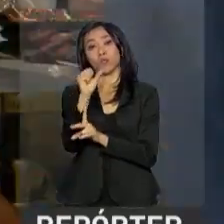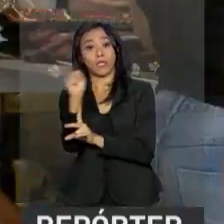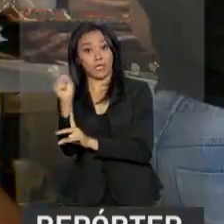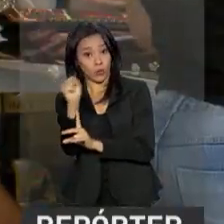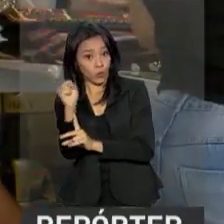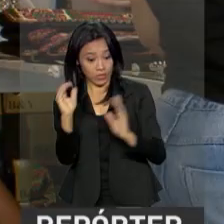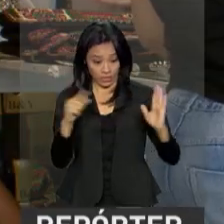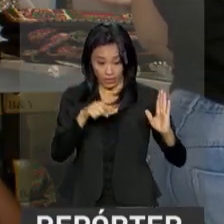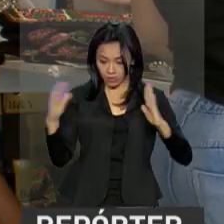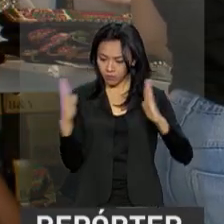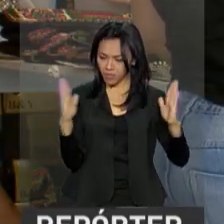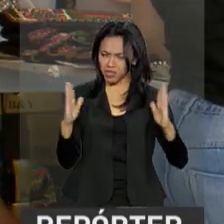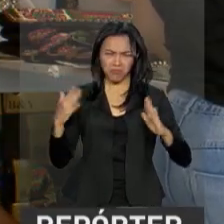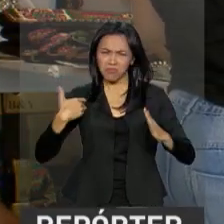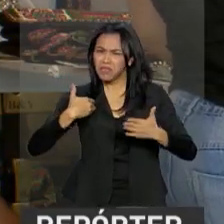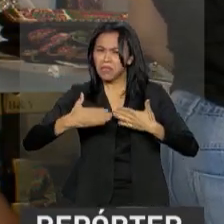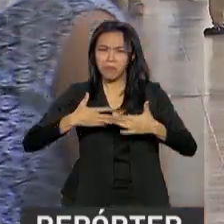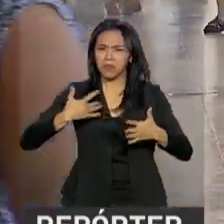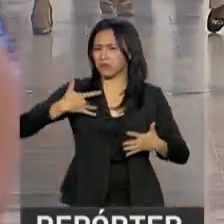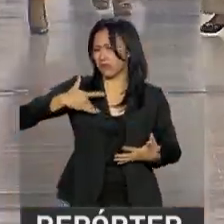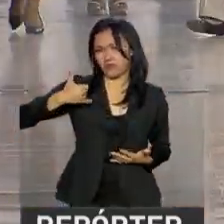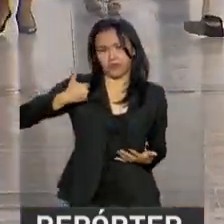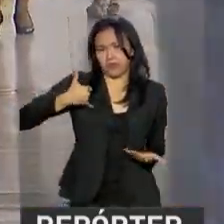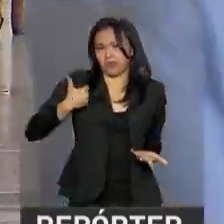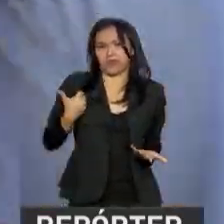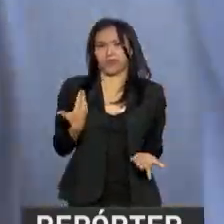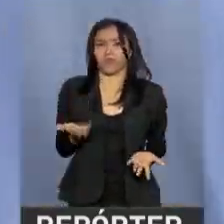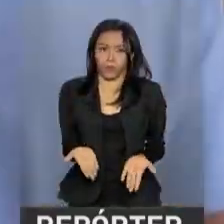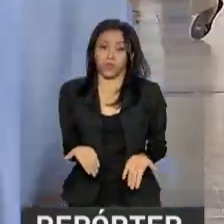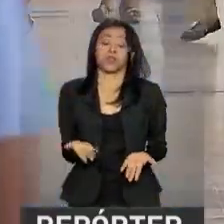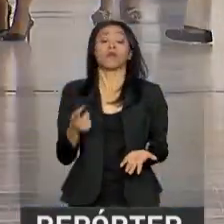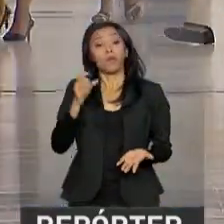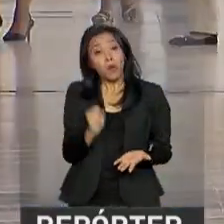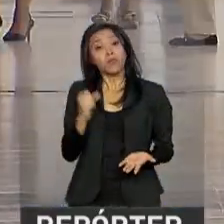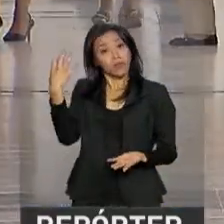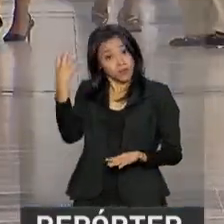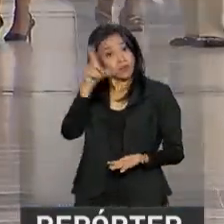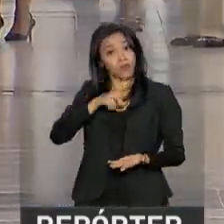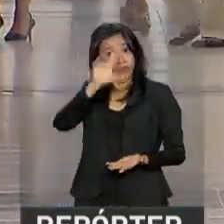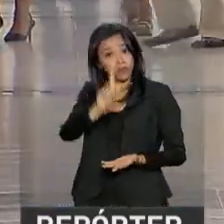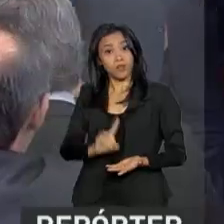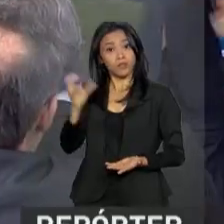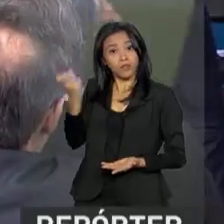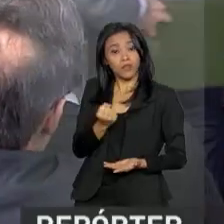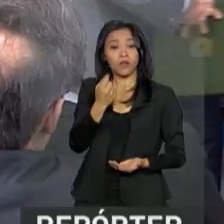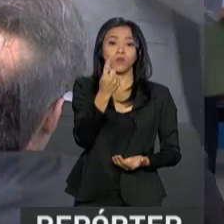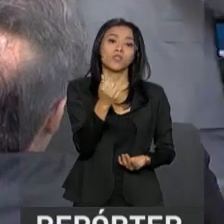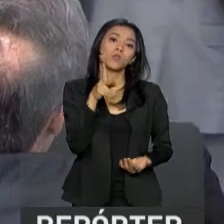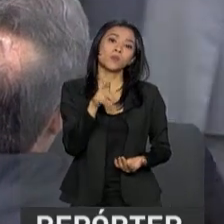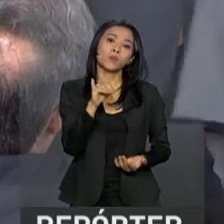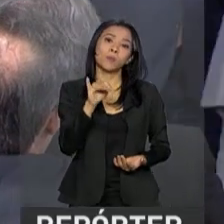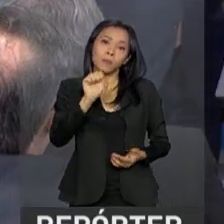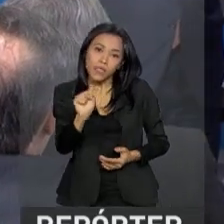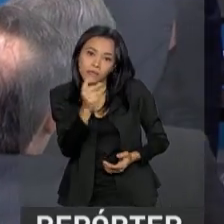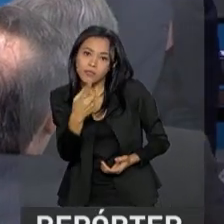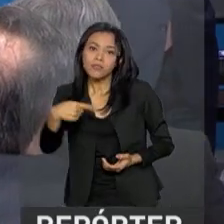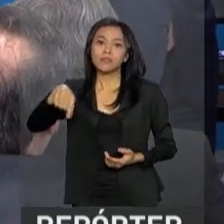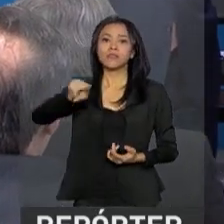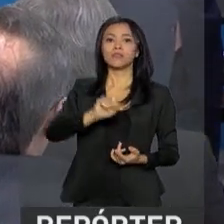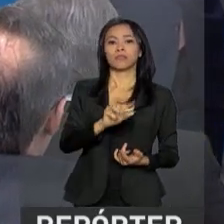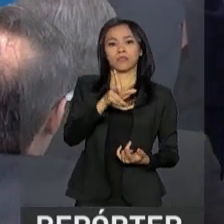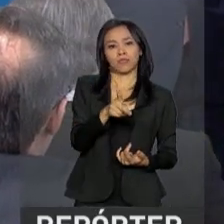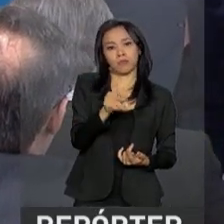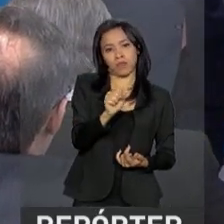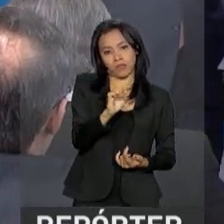independentemente da idade que tenham hoje poderão sacar o saldo das contas do pis pasep com a sanção da lei que amplia o direito